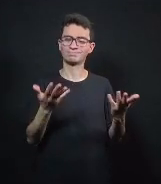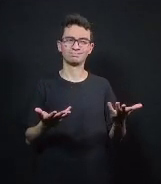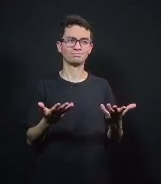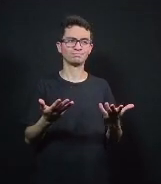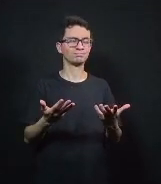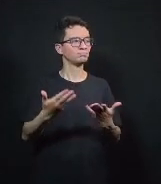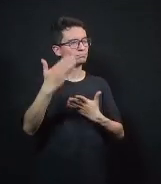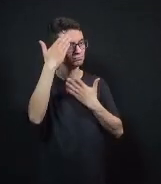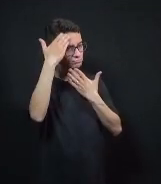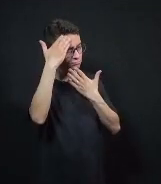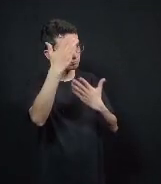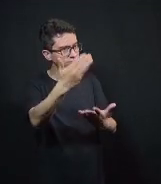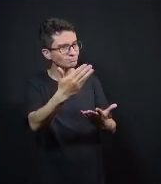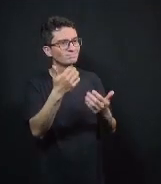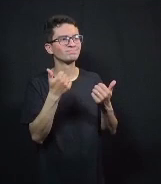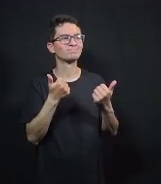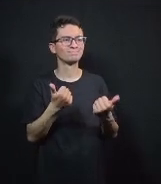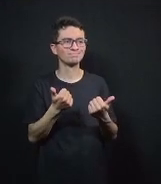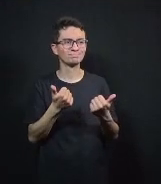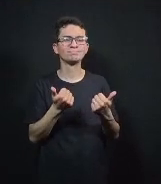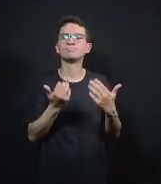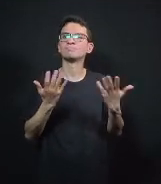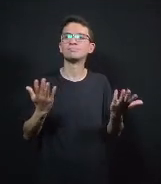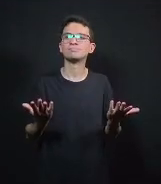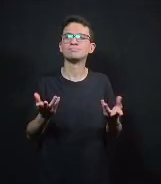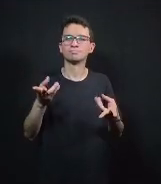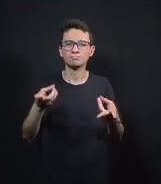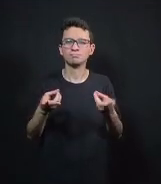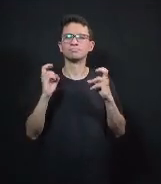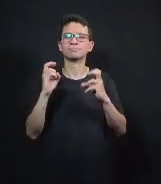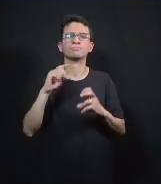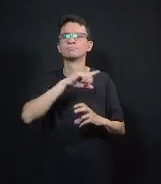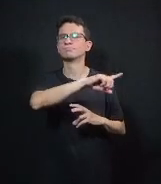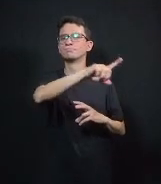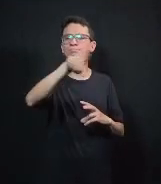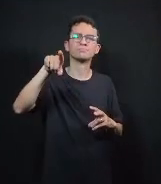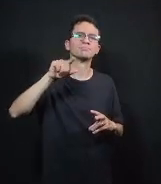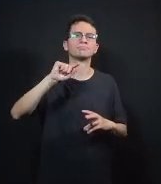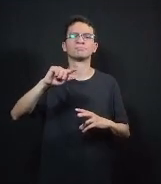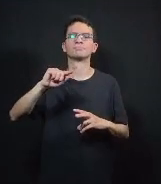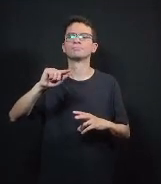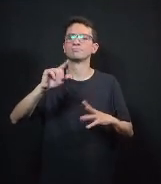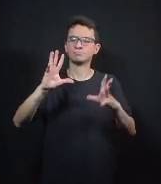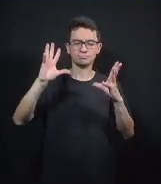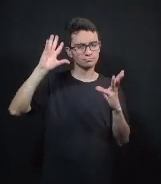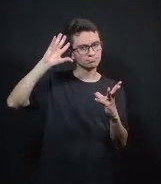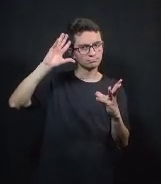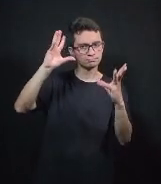Obrigado, Juliano. Pablo, você percebe de uma forma, eu não sei se eu estou